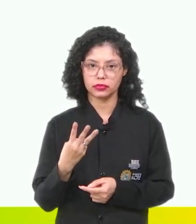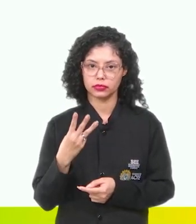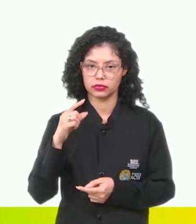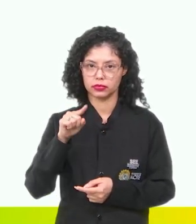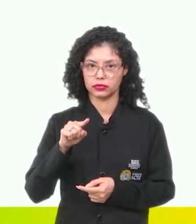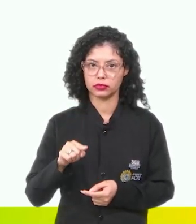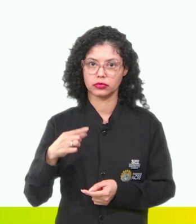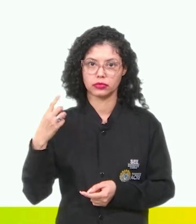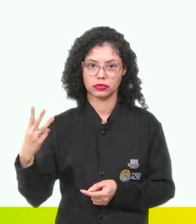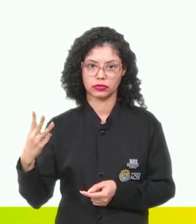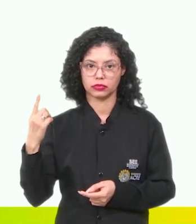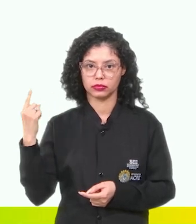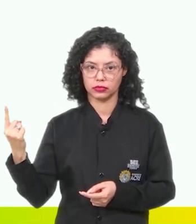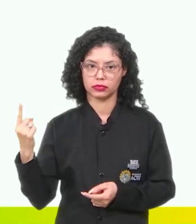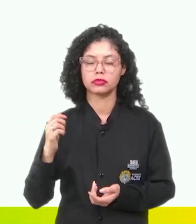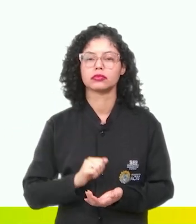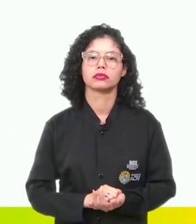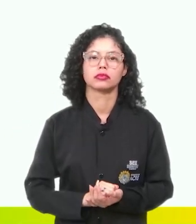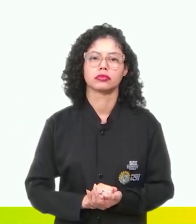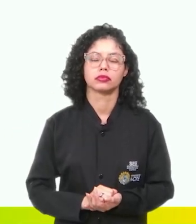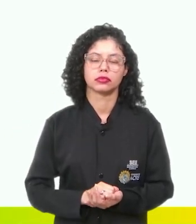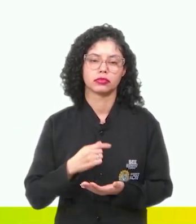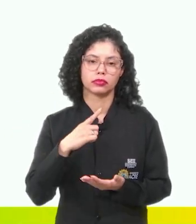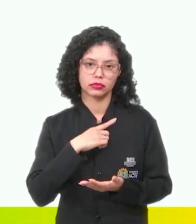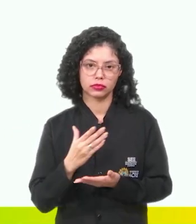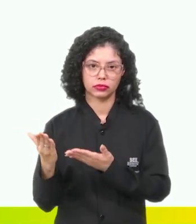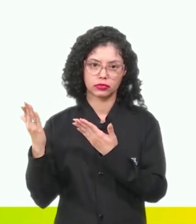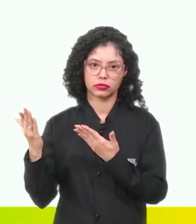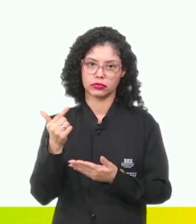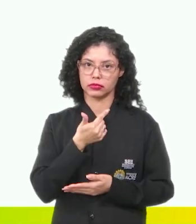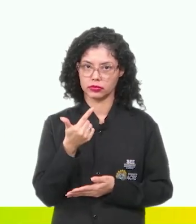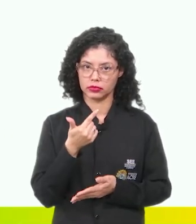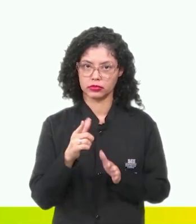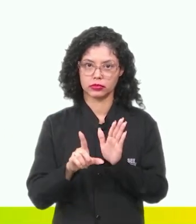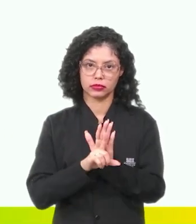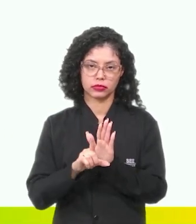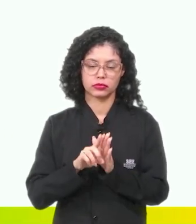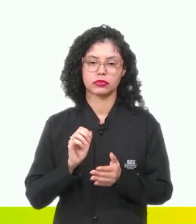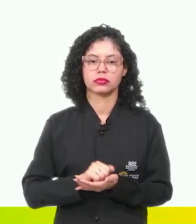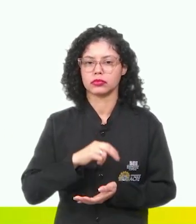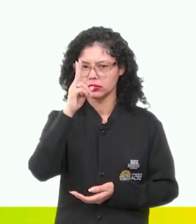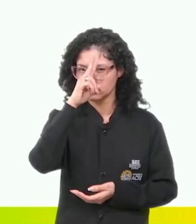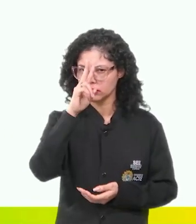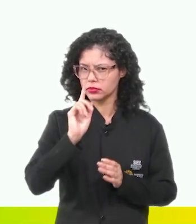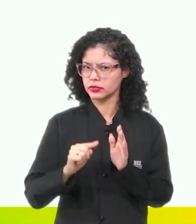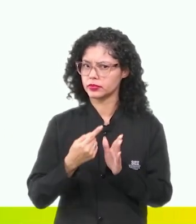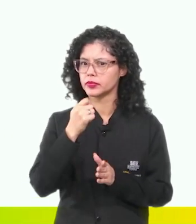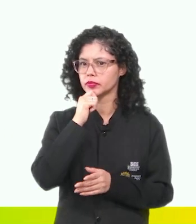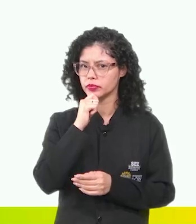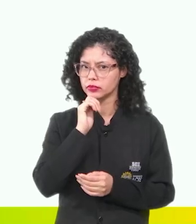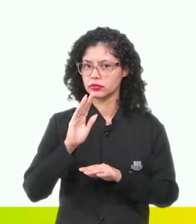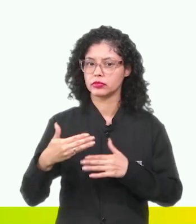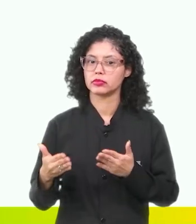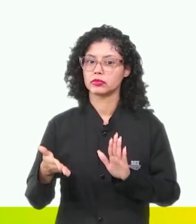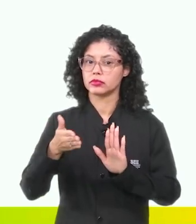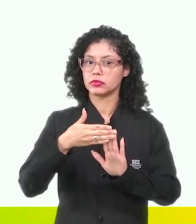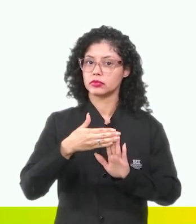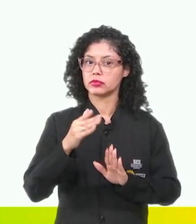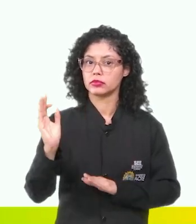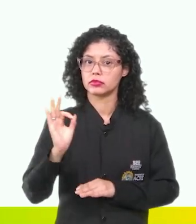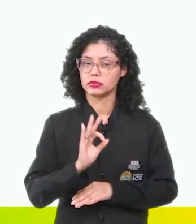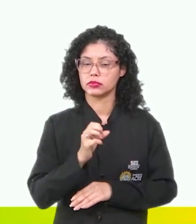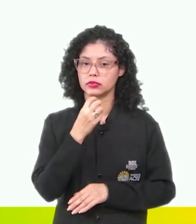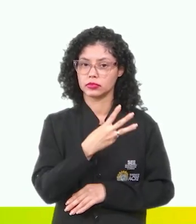3, para 1. Tá aqui, ó. Essa é a segunda lei de Mendel. Lembra que na primeira lei de Mendel, qual é a proporção? 3 para